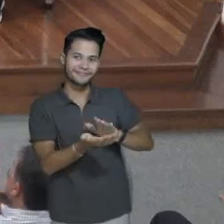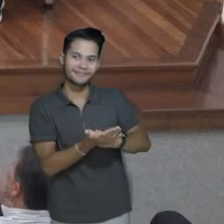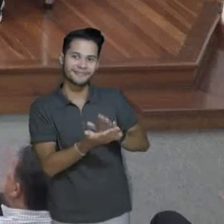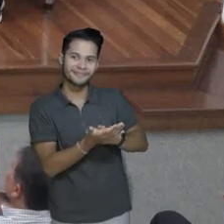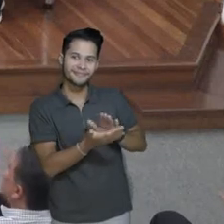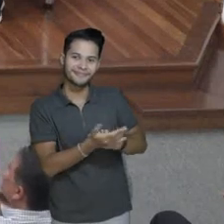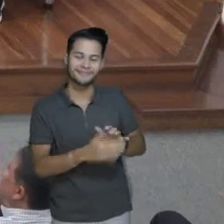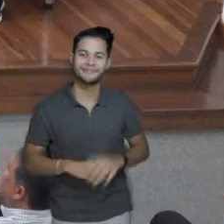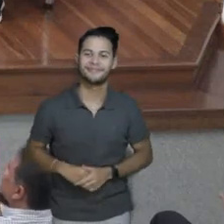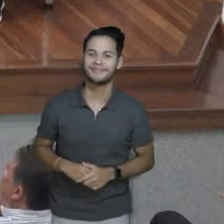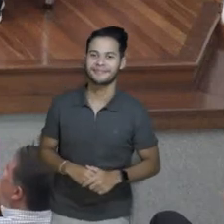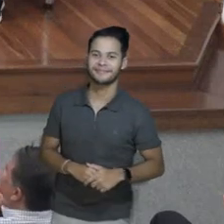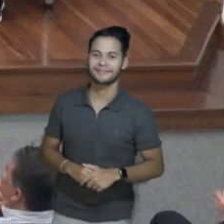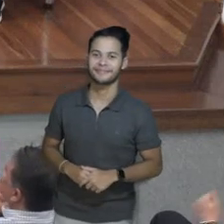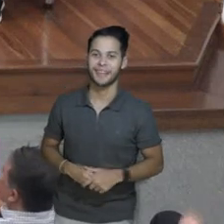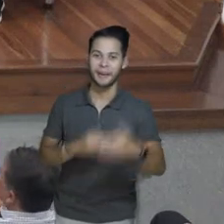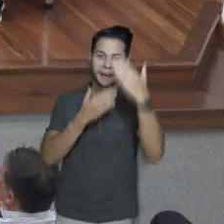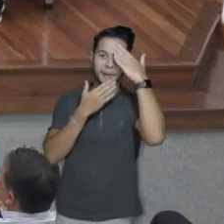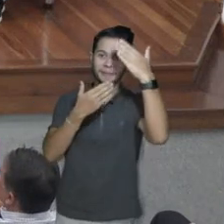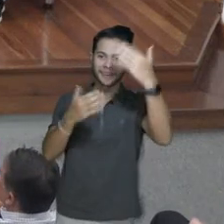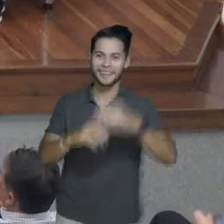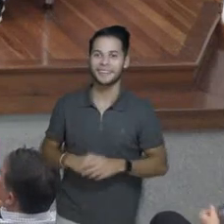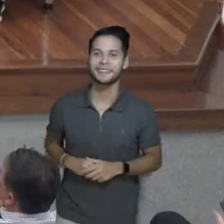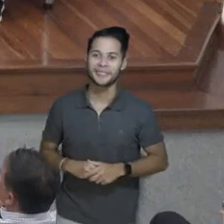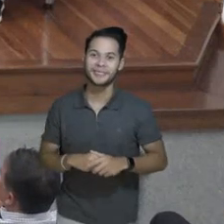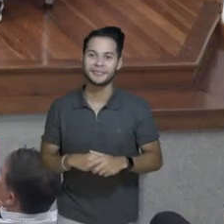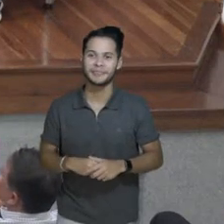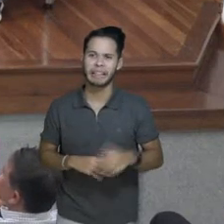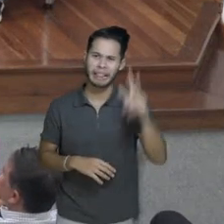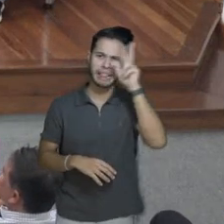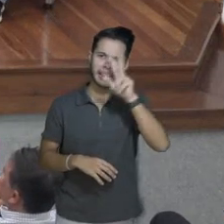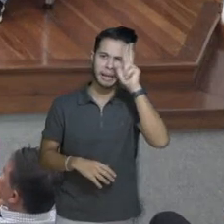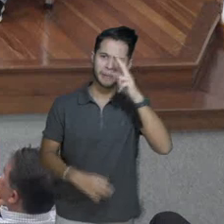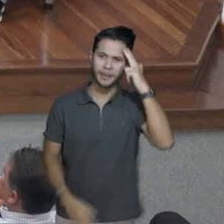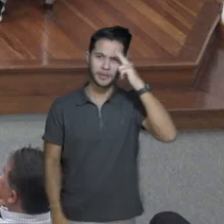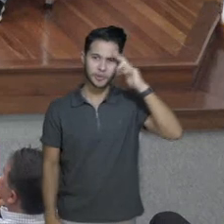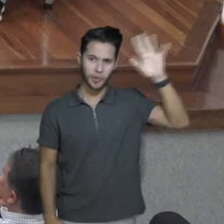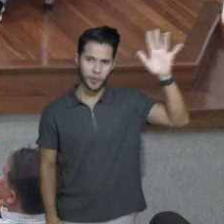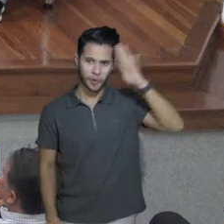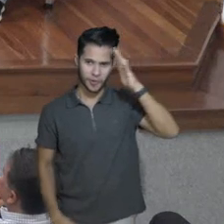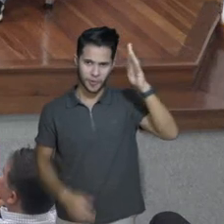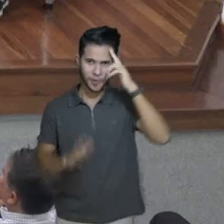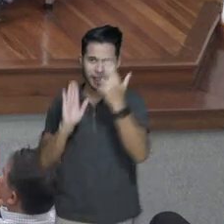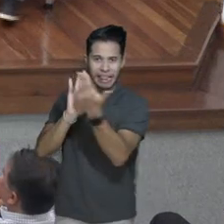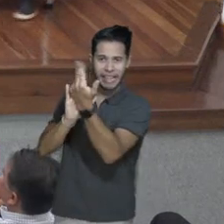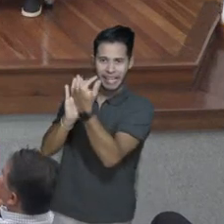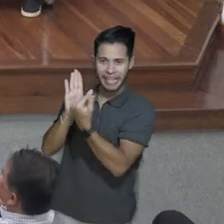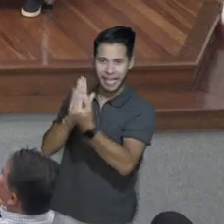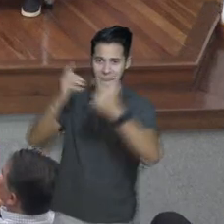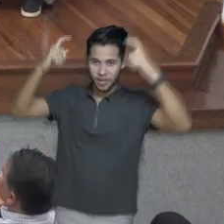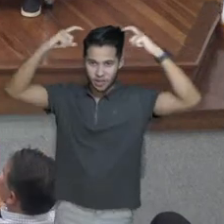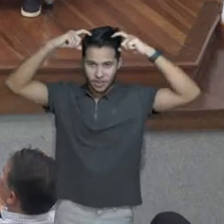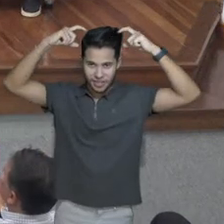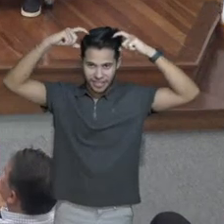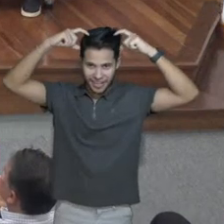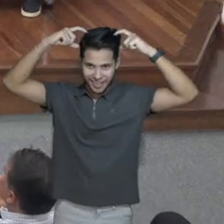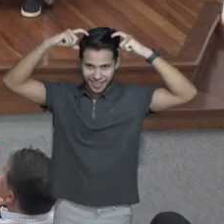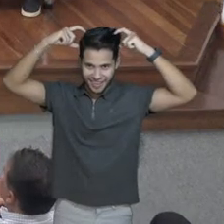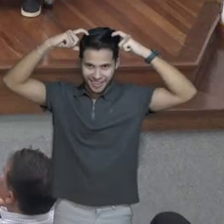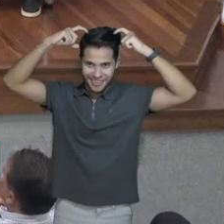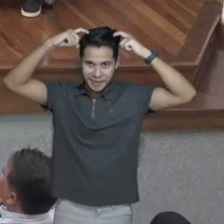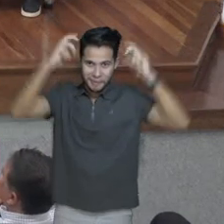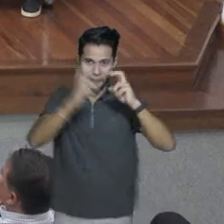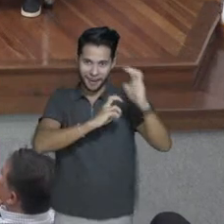só obrigado eu só queria mostrar lembro do meu sonho queera desenhar para Disney eu consegui tá eh